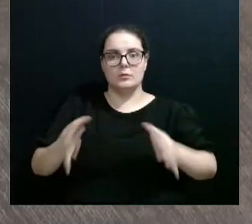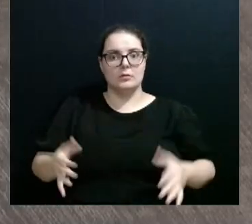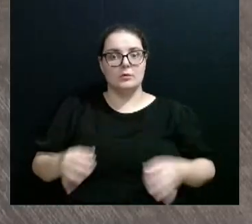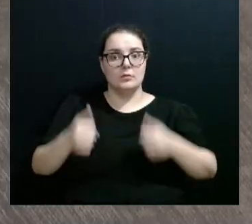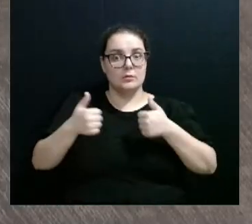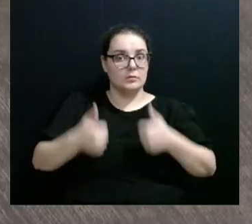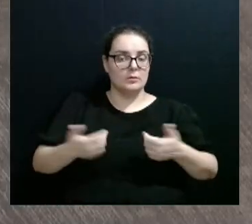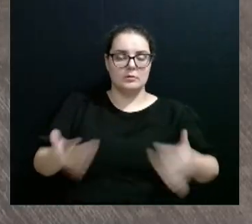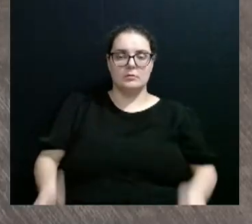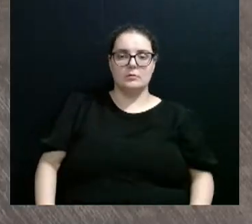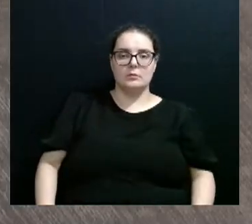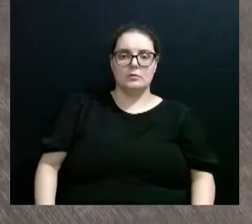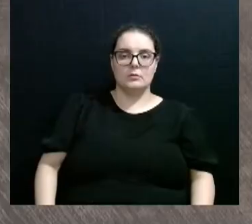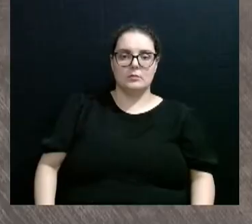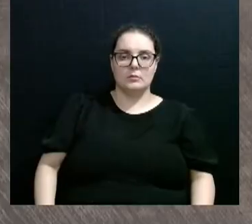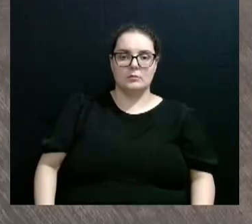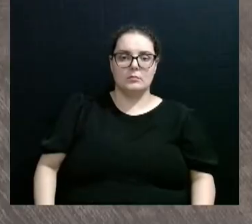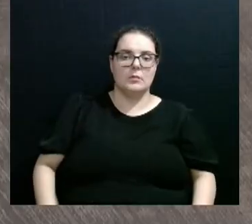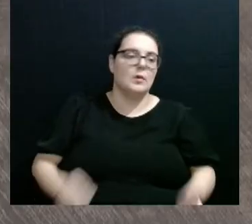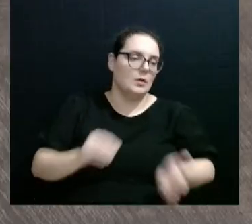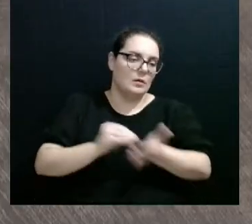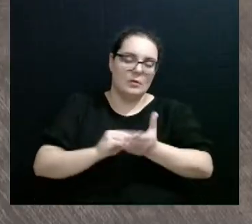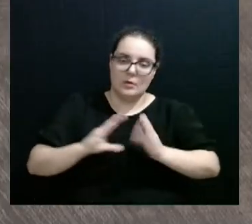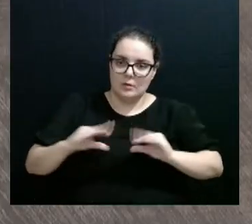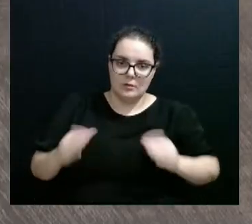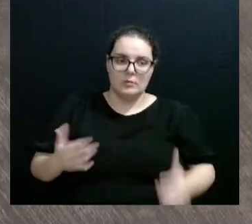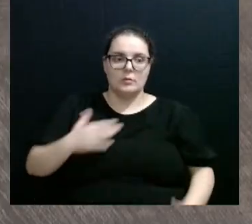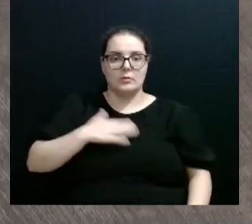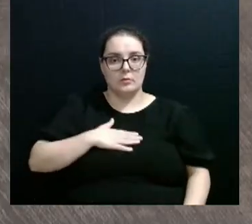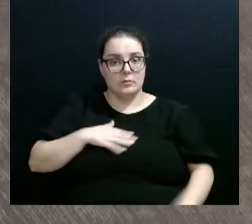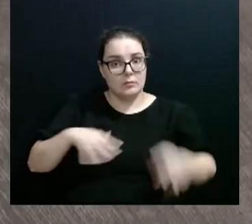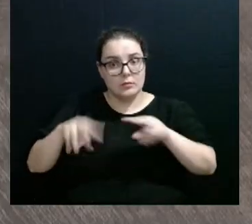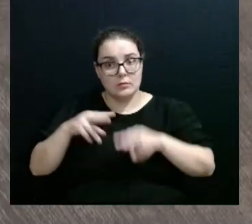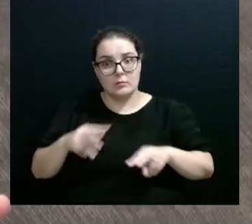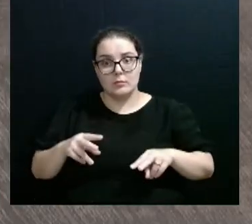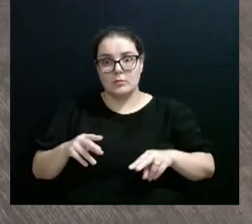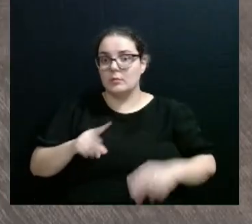esse desconforto, que, no meu ver, é completamente desnecessário